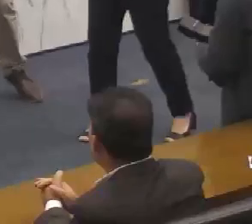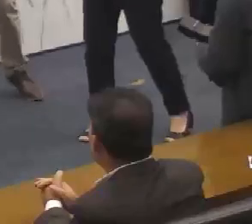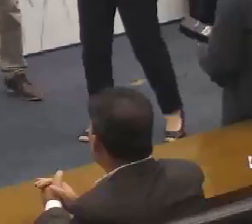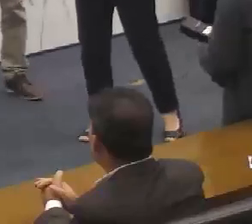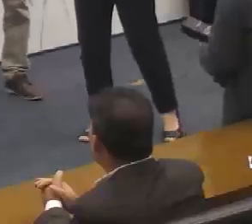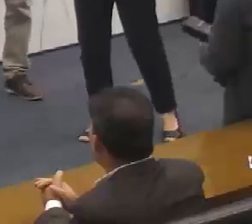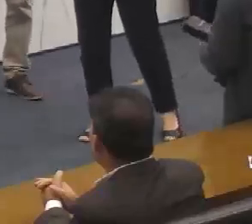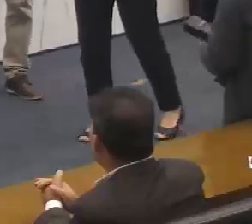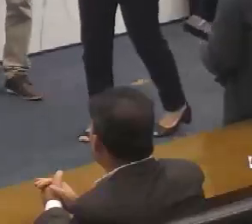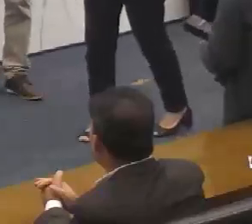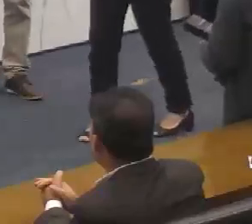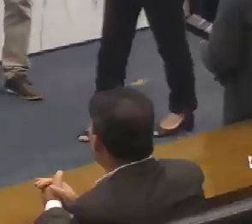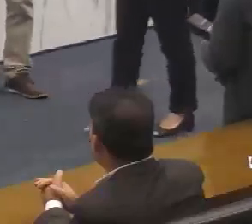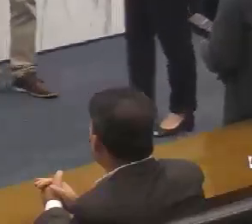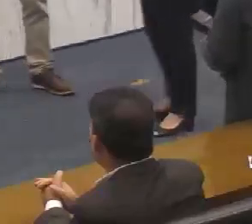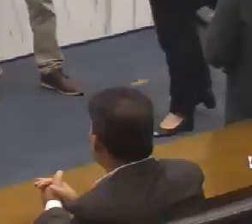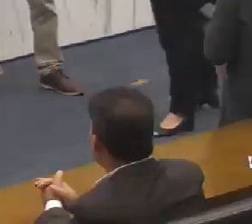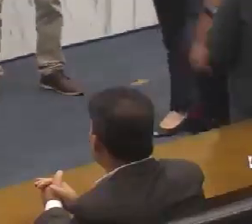sofrer. É